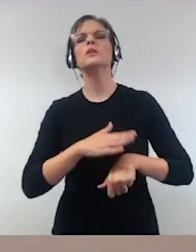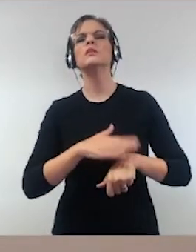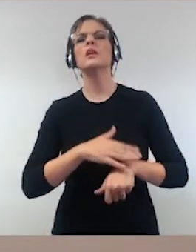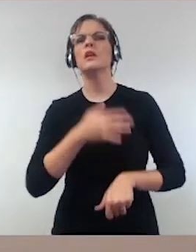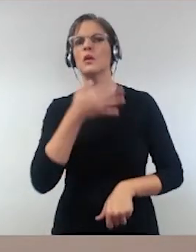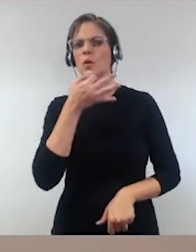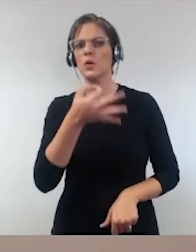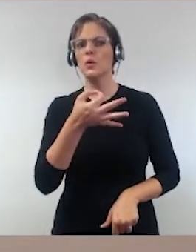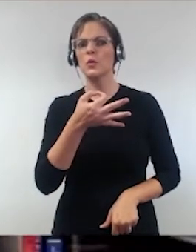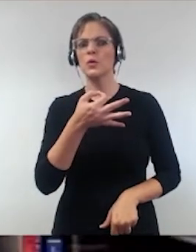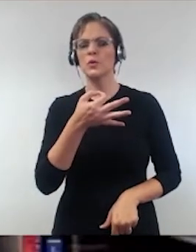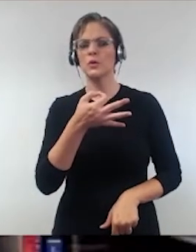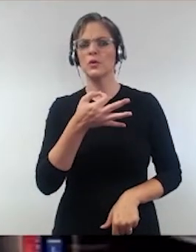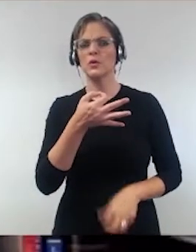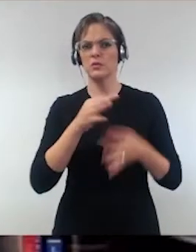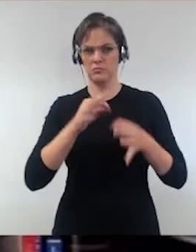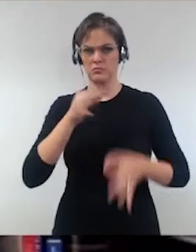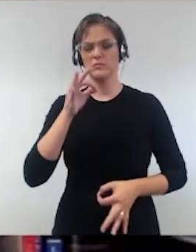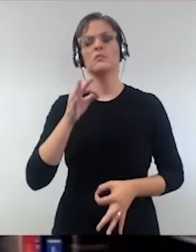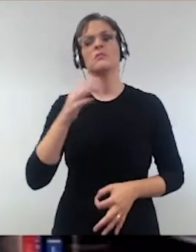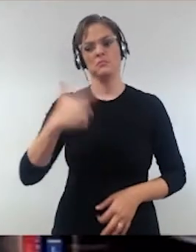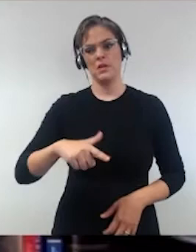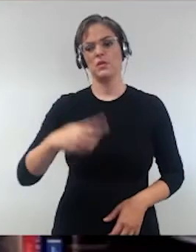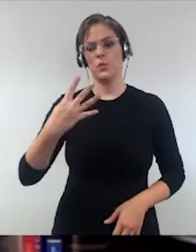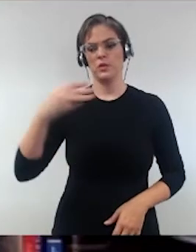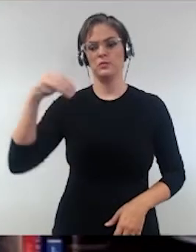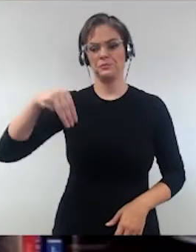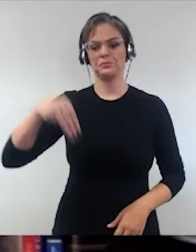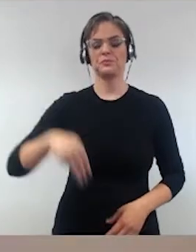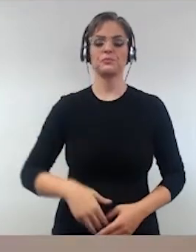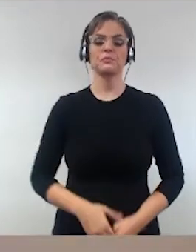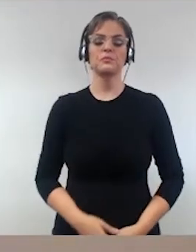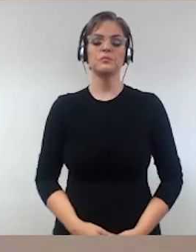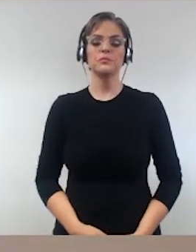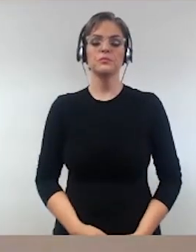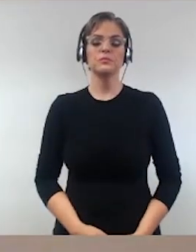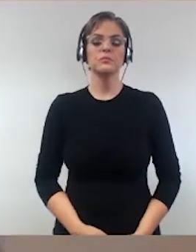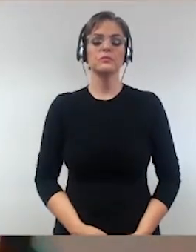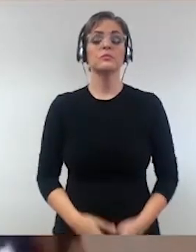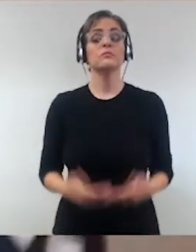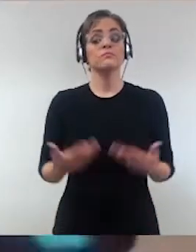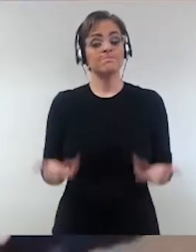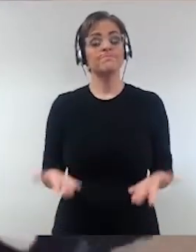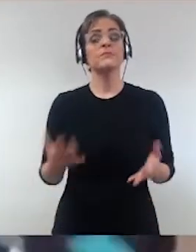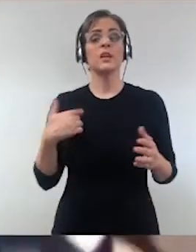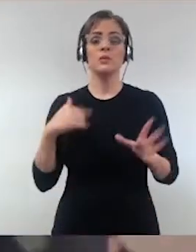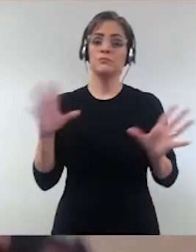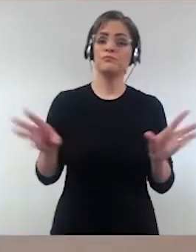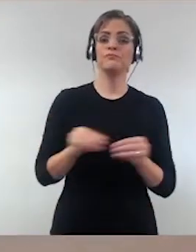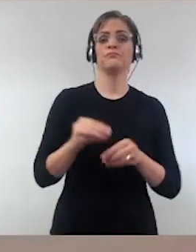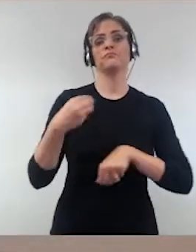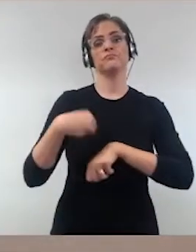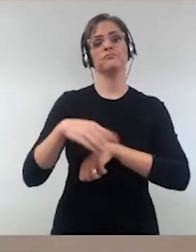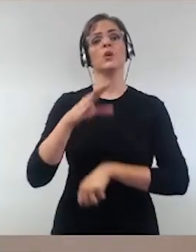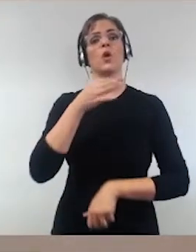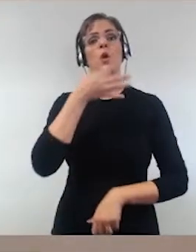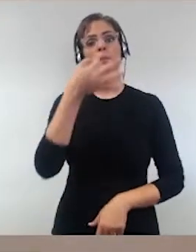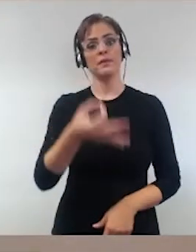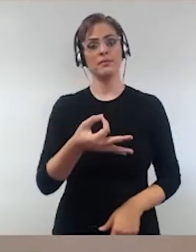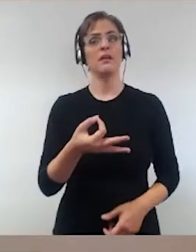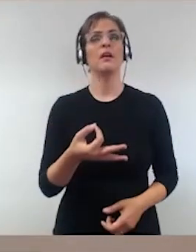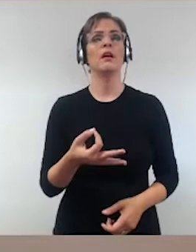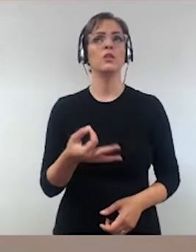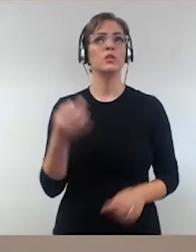para... 4 minutos. 4 minutos, perfeito. E aí, então, eu queria fazer um breve comentário sobre,